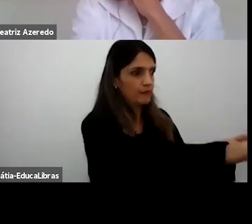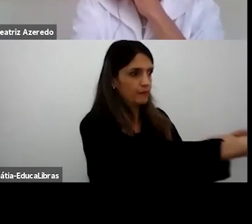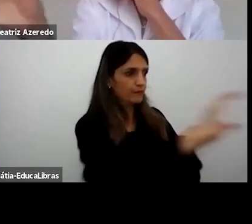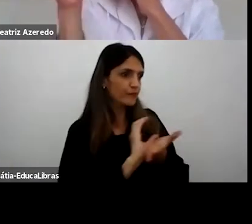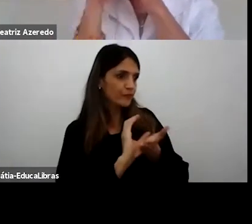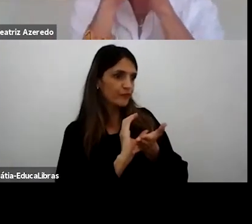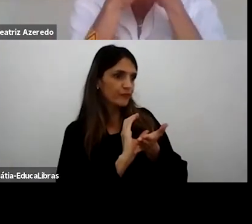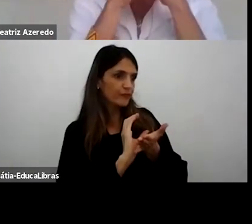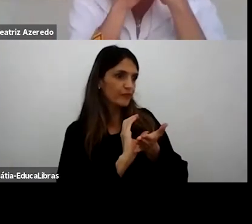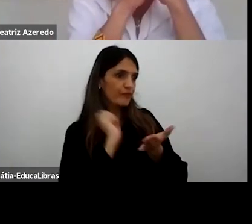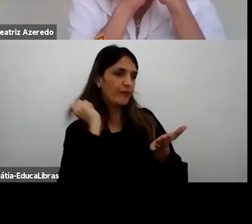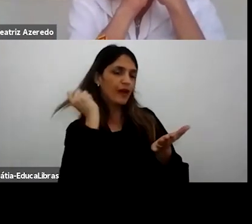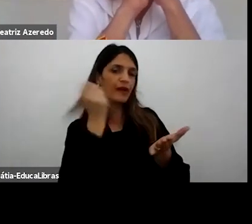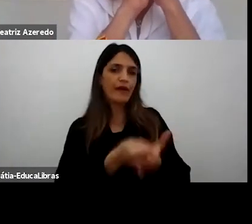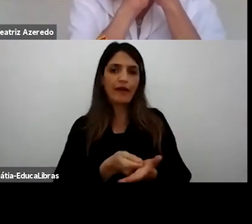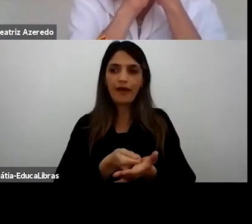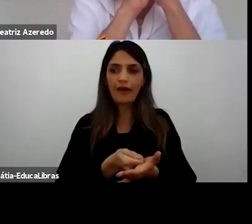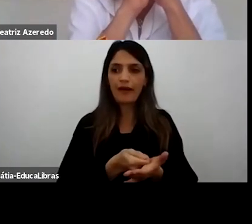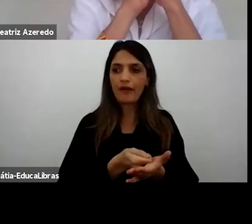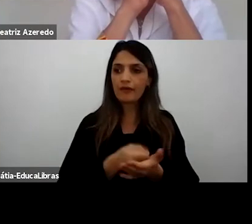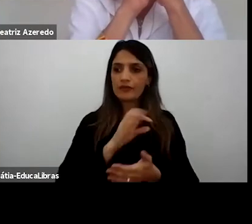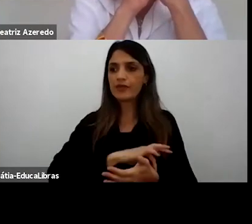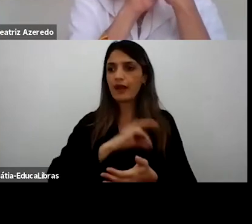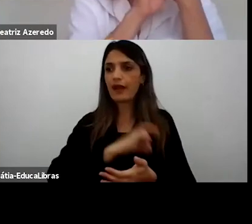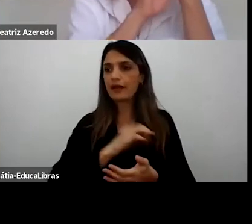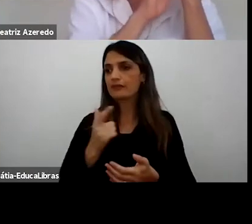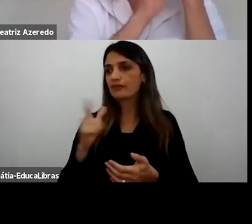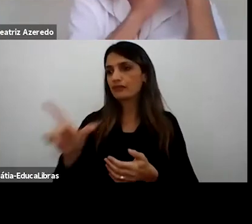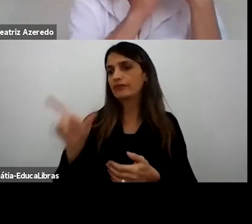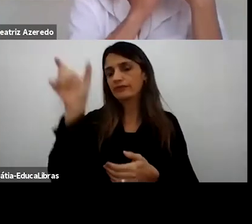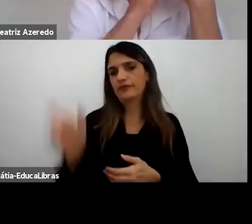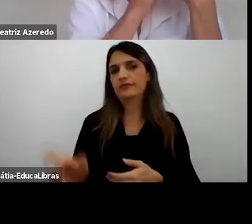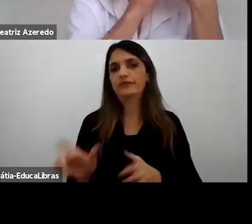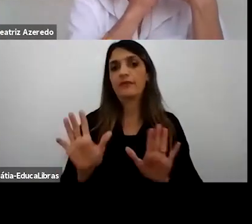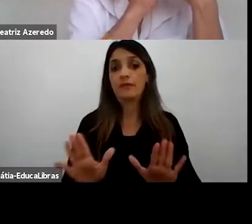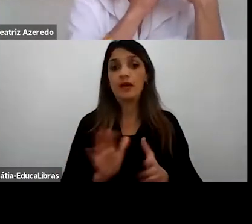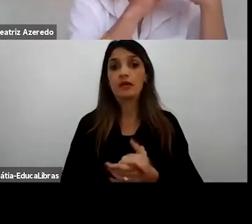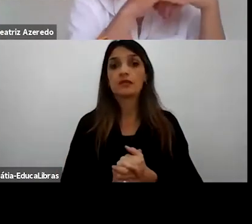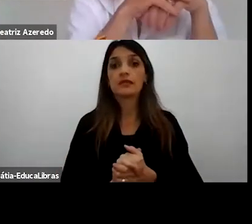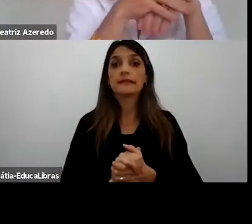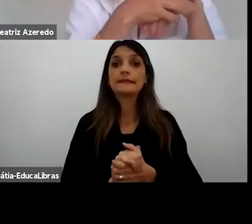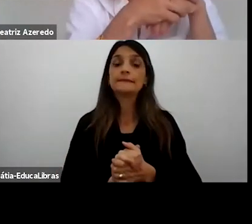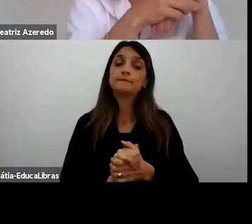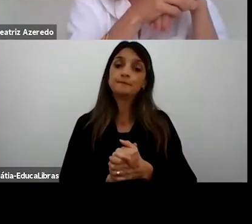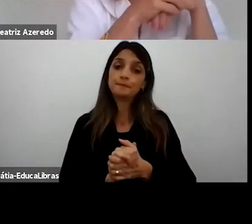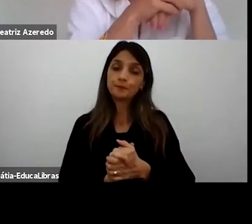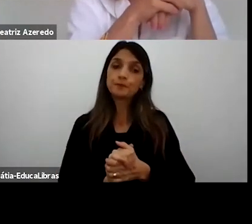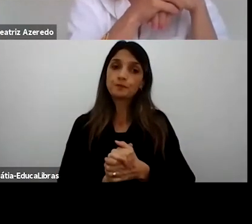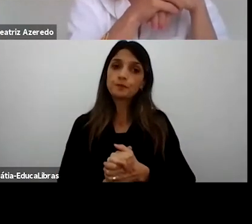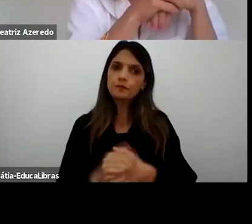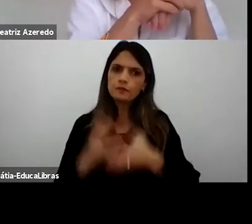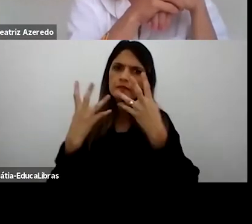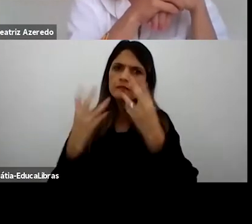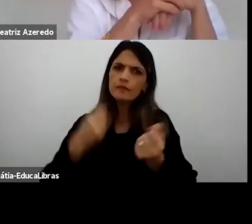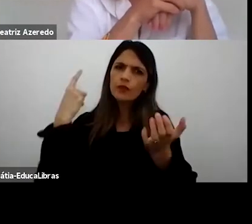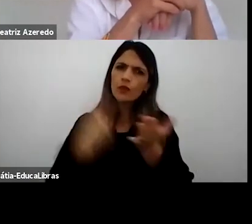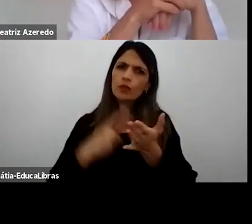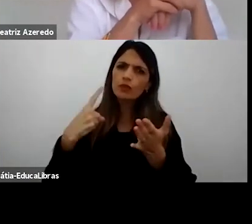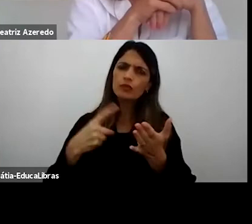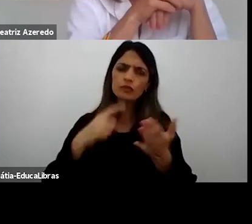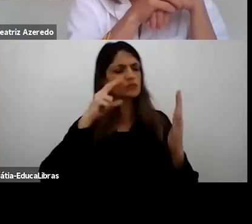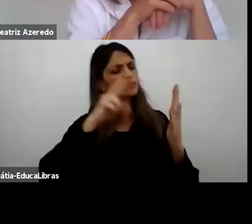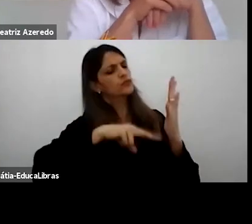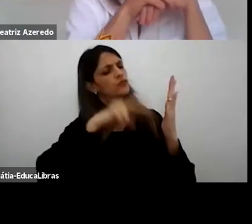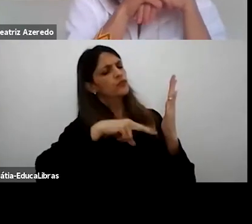pagar o salário de um captador. Então, acho que a gente tem que ter, quanto mais se assumir como compromissos, olhar esse documento e pensar onde eu me